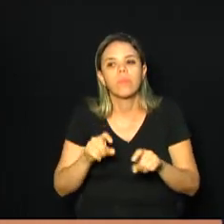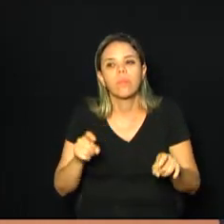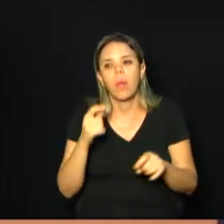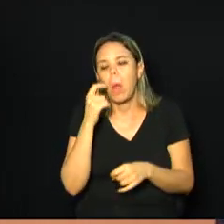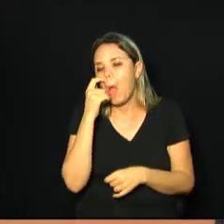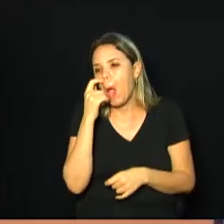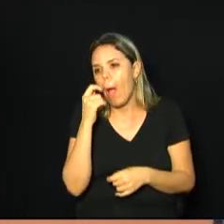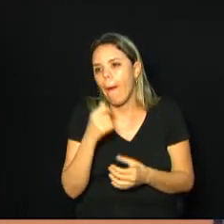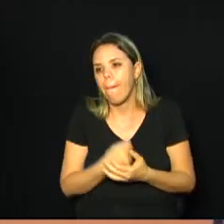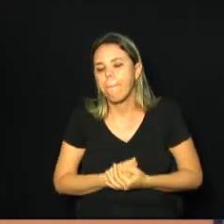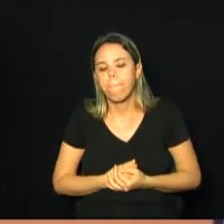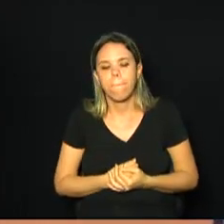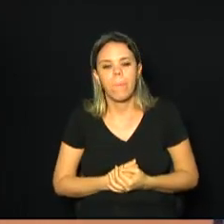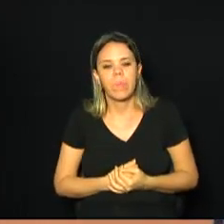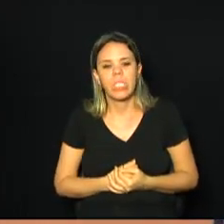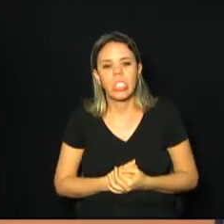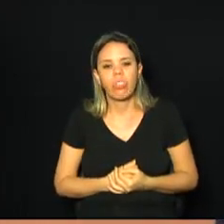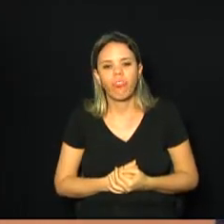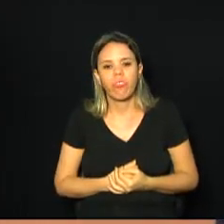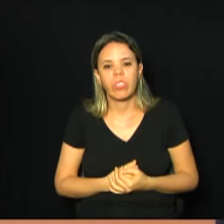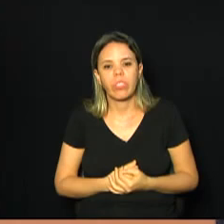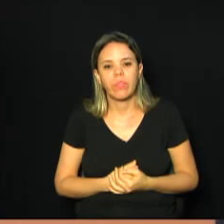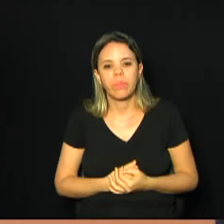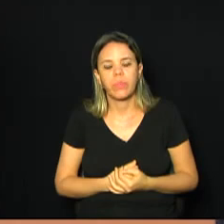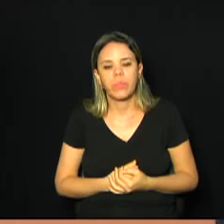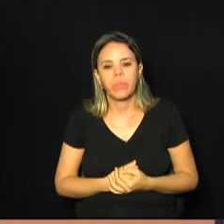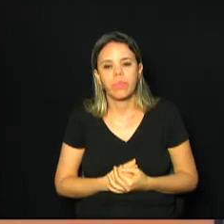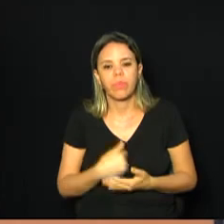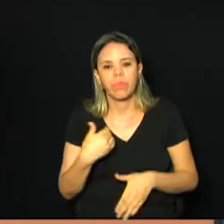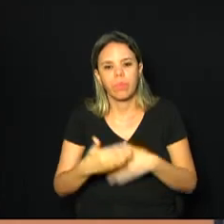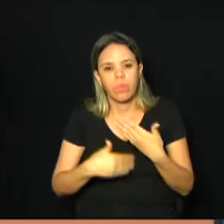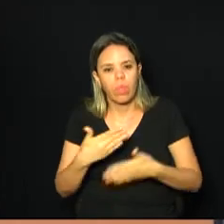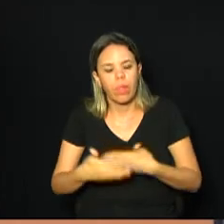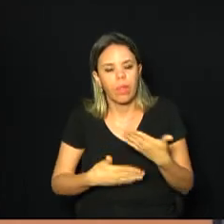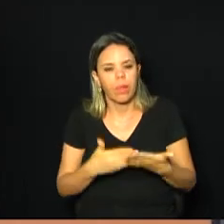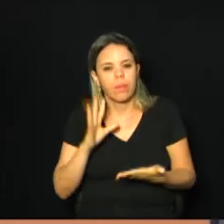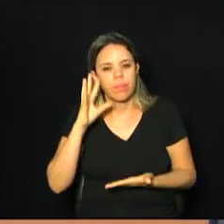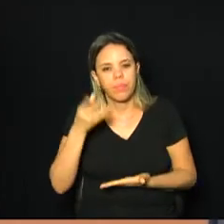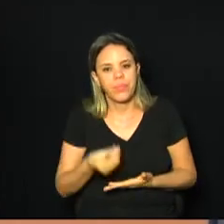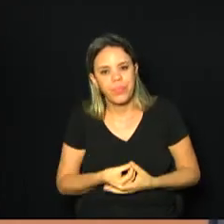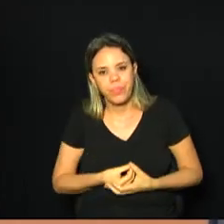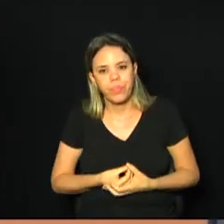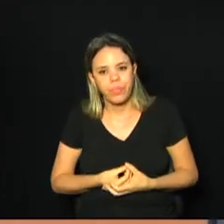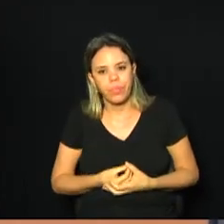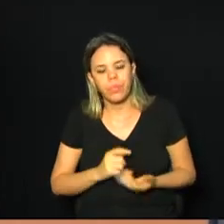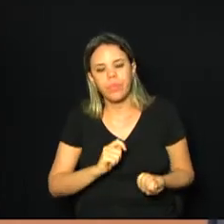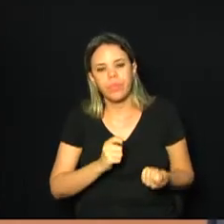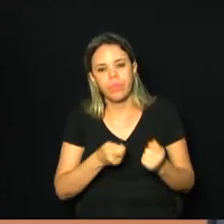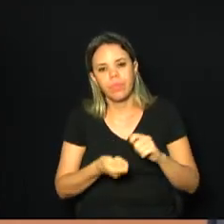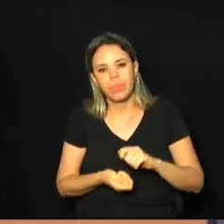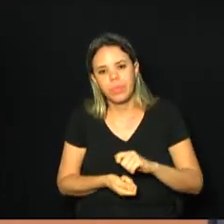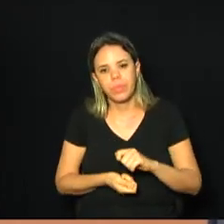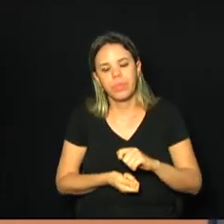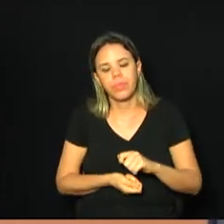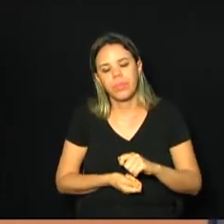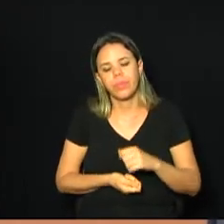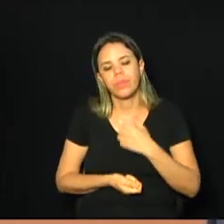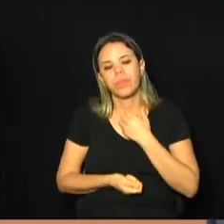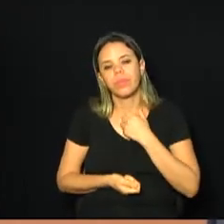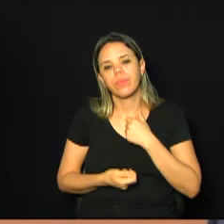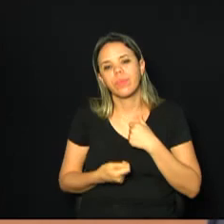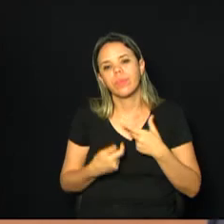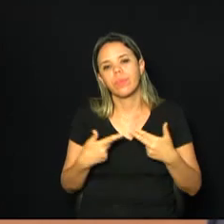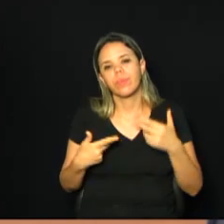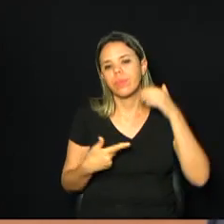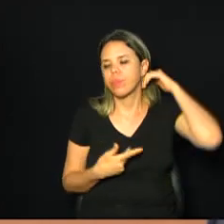informações, para que ela ali, meramente, aos pouquinhos, ela vai entendendo e se adequando a essas questões